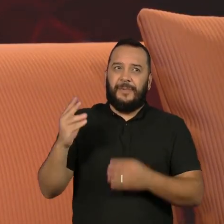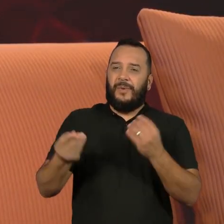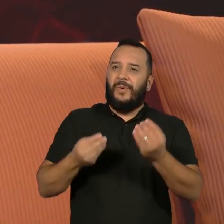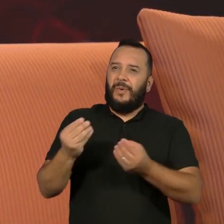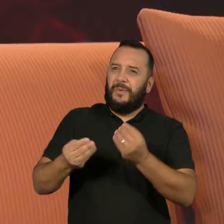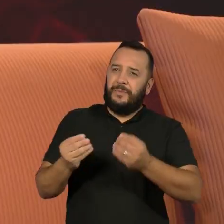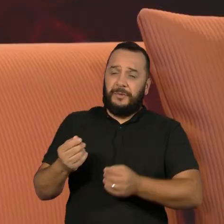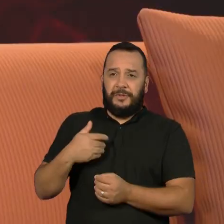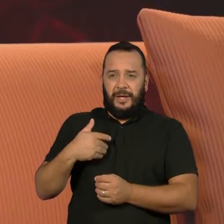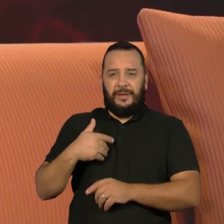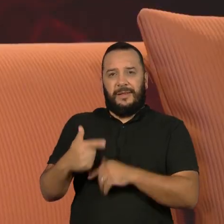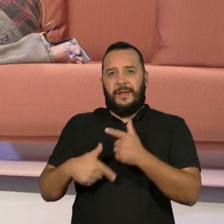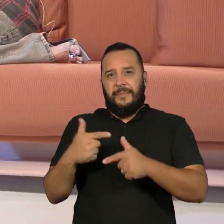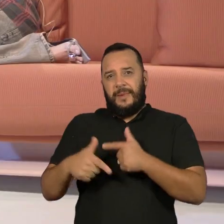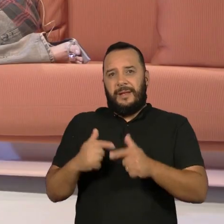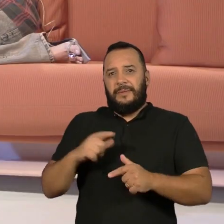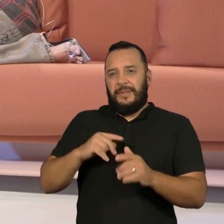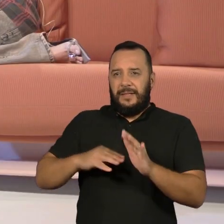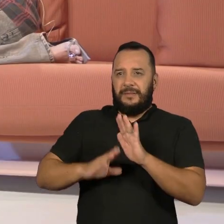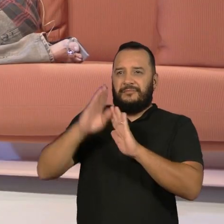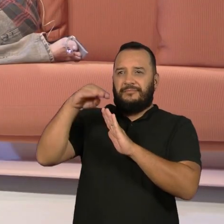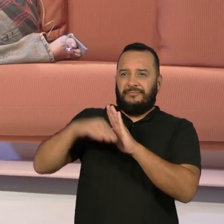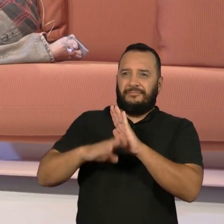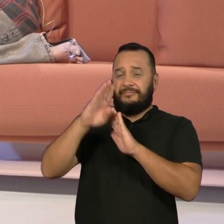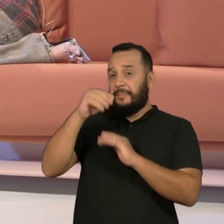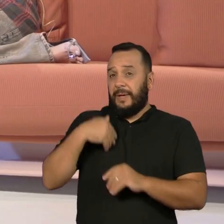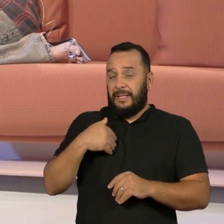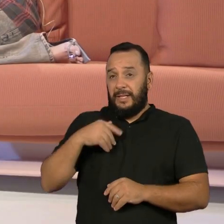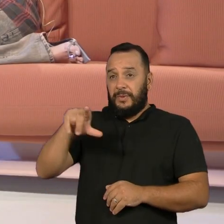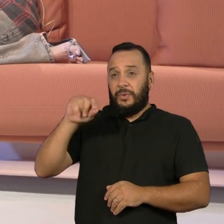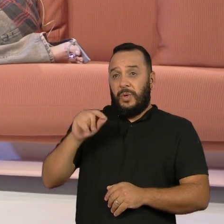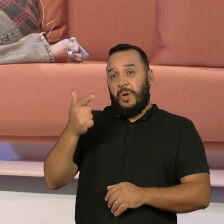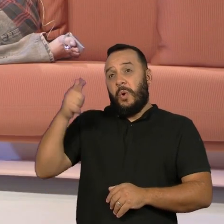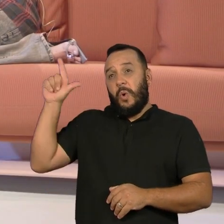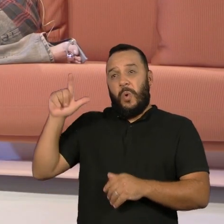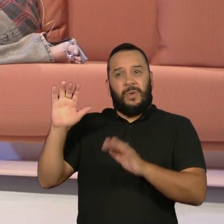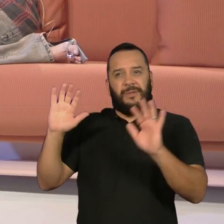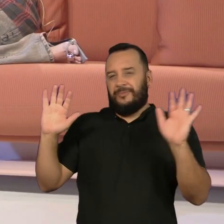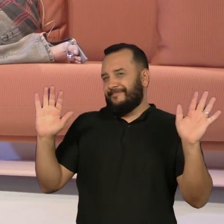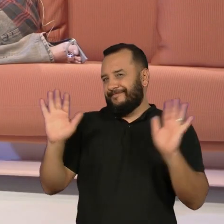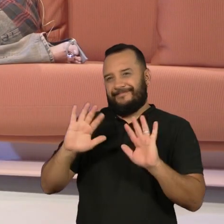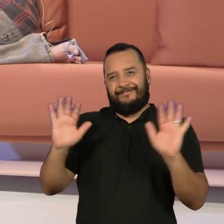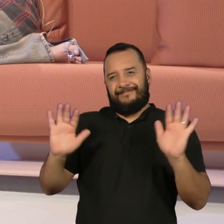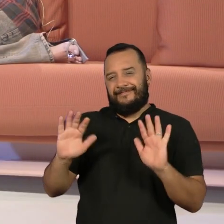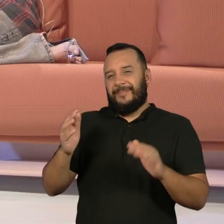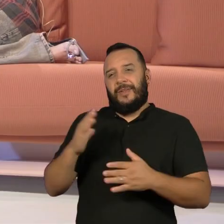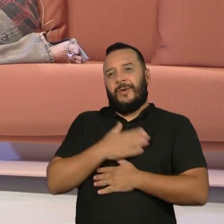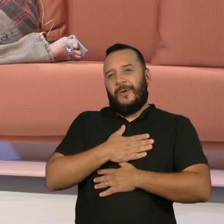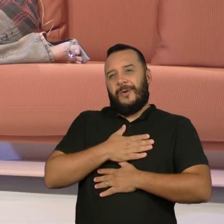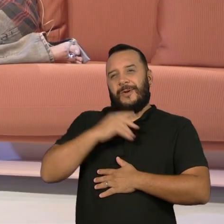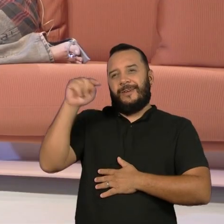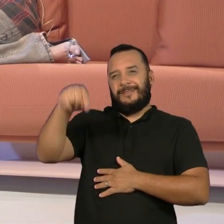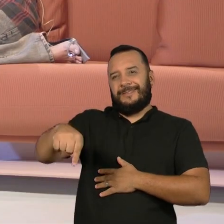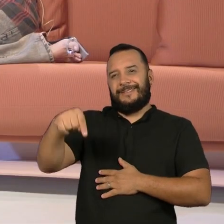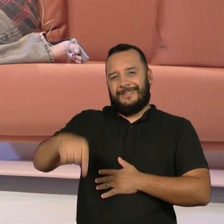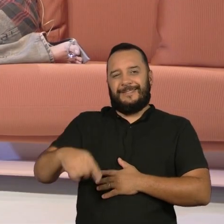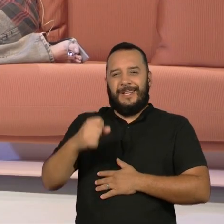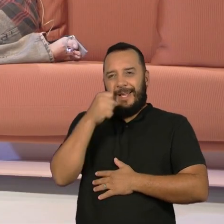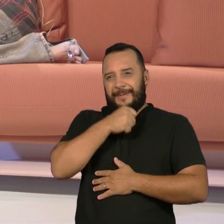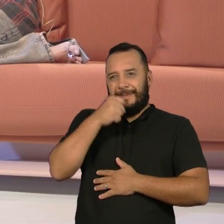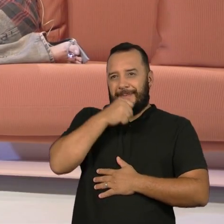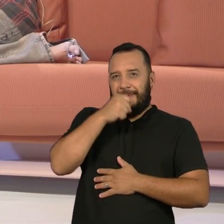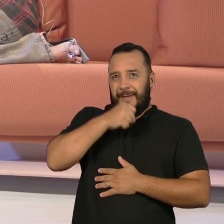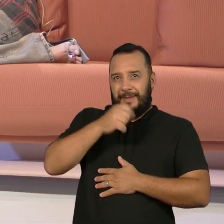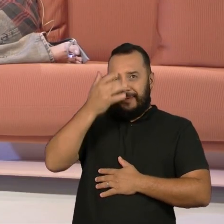assim, né, da nossa profissão. Mas eu não escolheria outra coisa para fazer, para viver assim. Eu me lembro que às vezes eu vejo